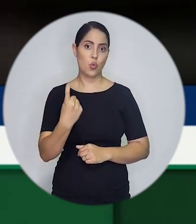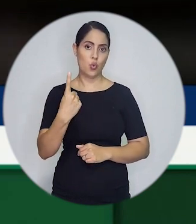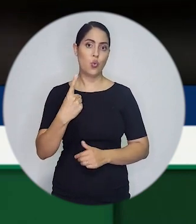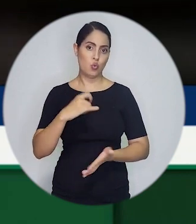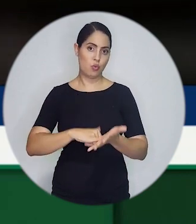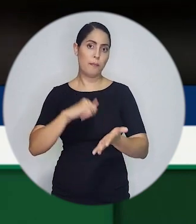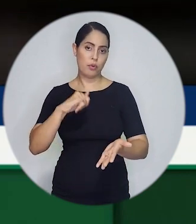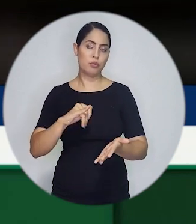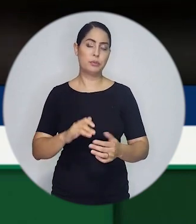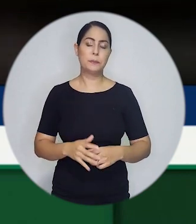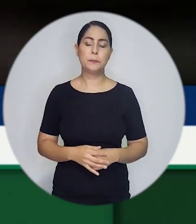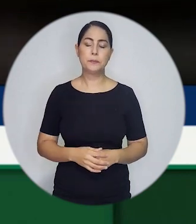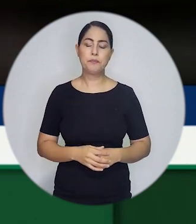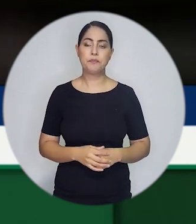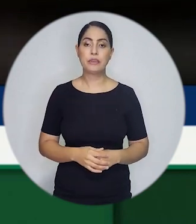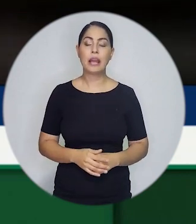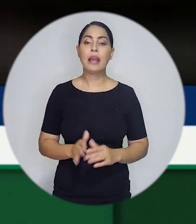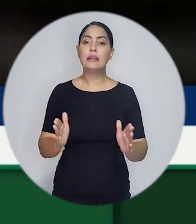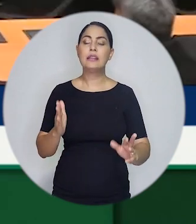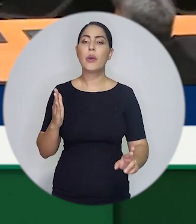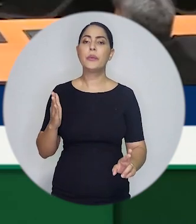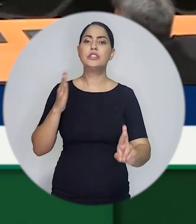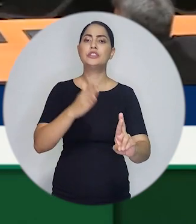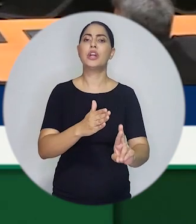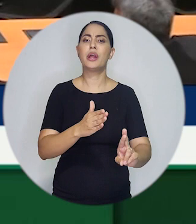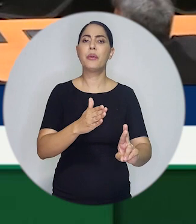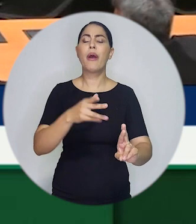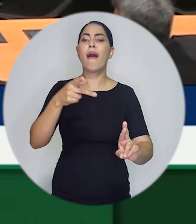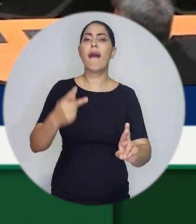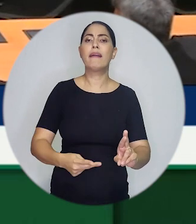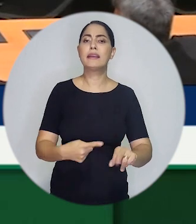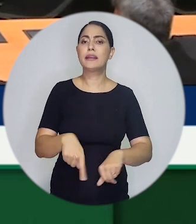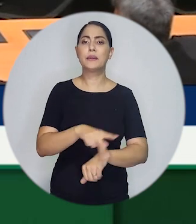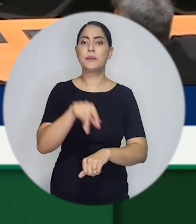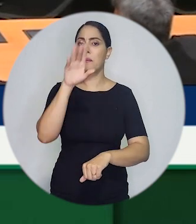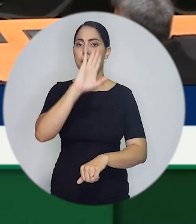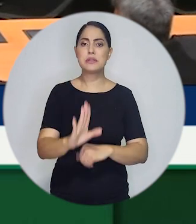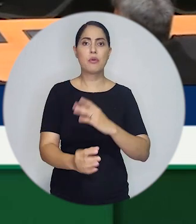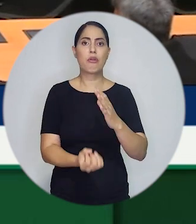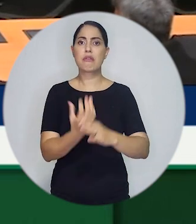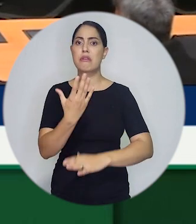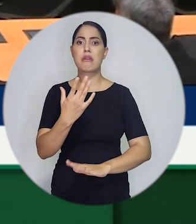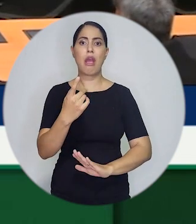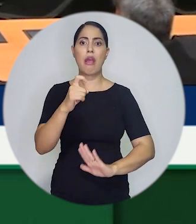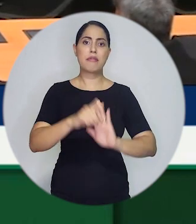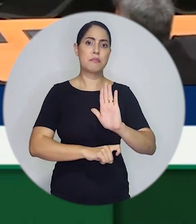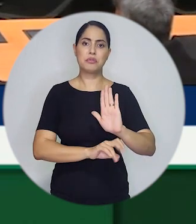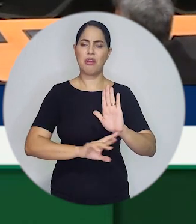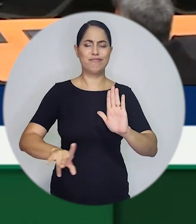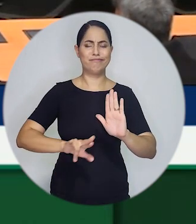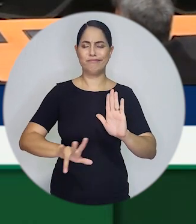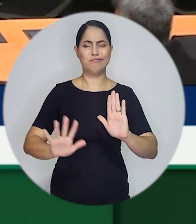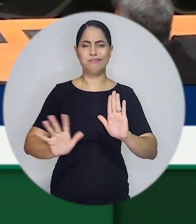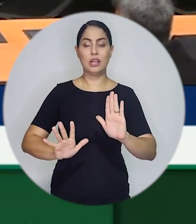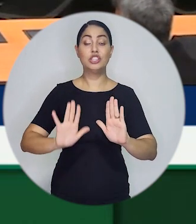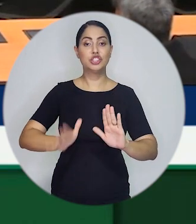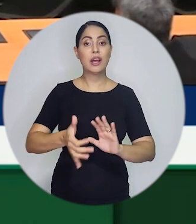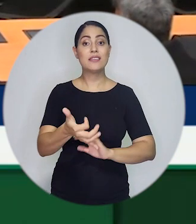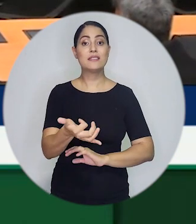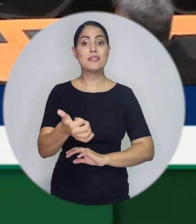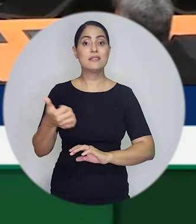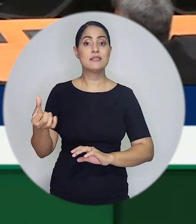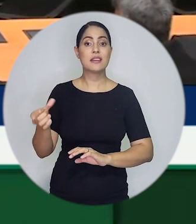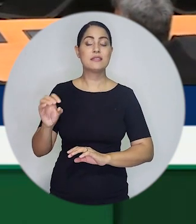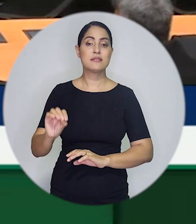IBS. Indo bastante direto ao ponto, acho que não precisamos inventar no Brasil em termos de reforma tributária. Mais